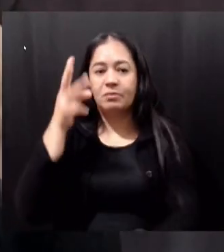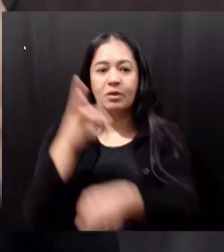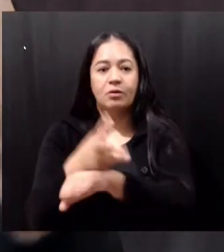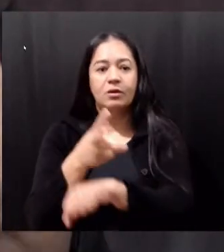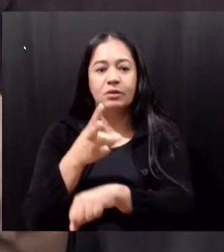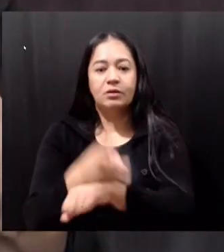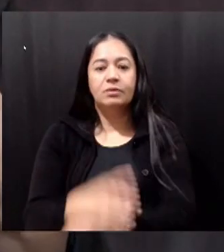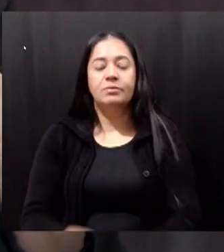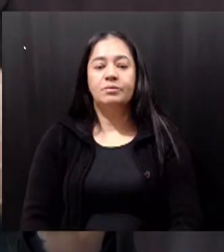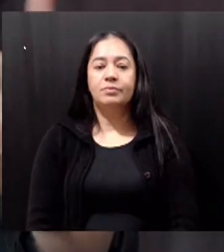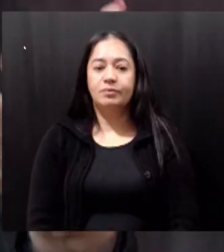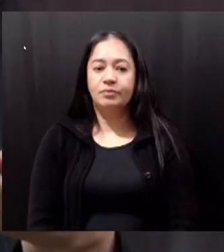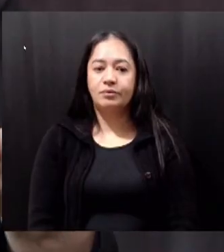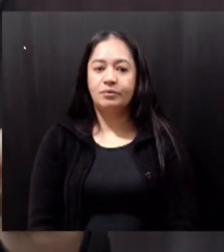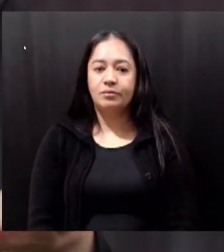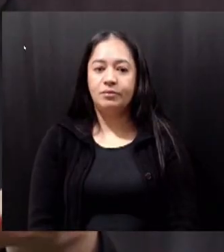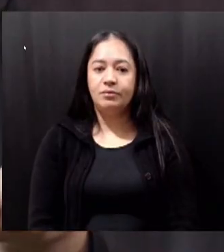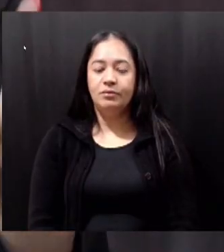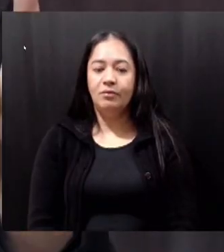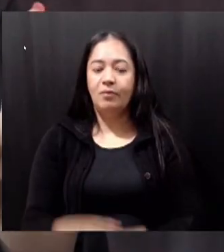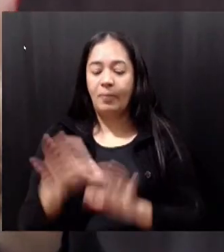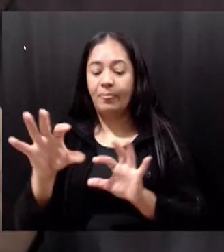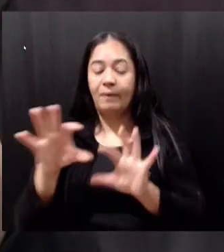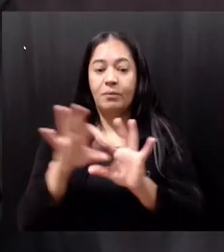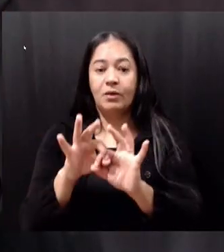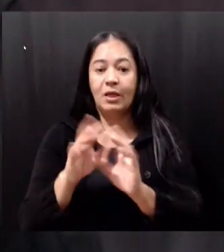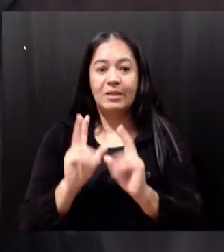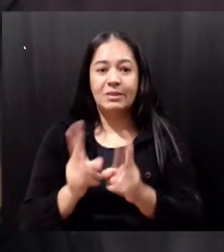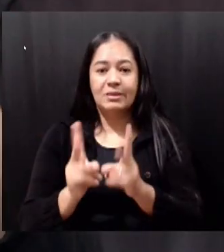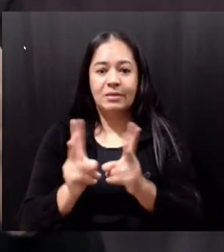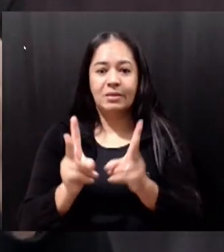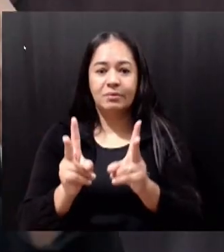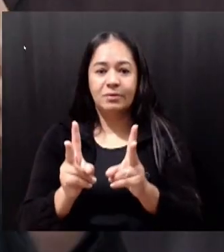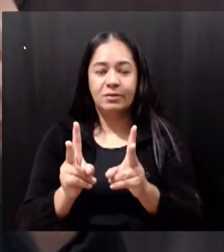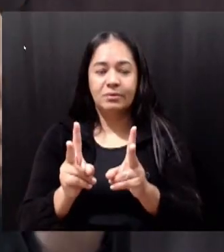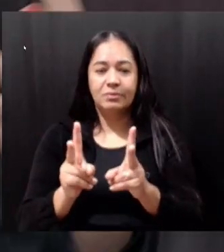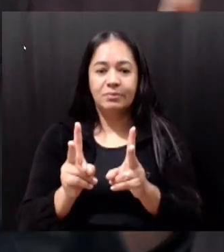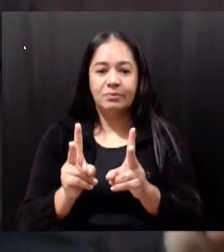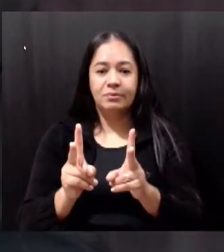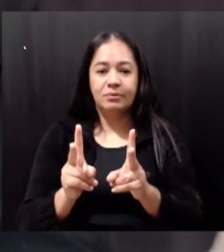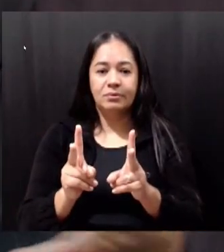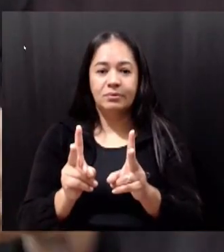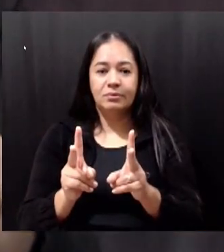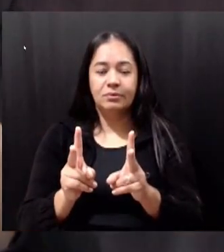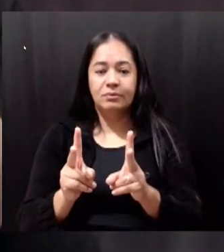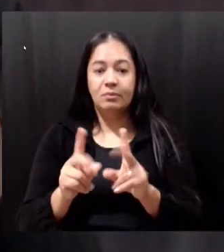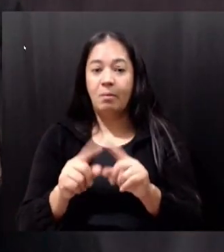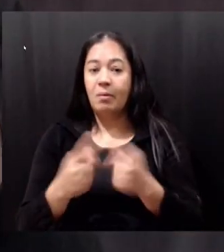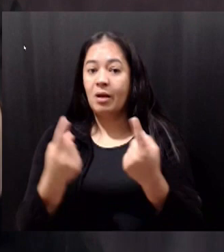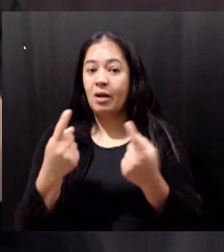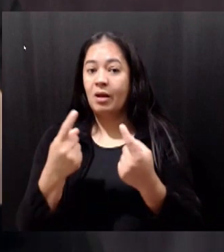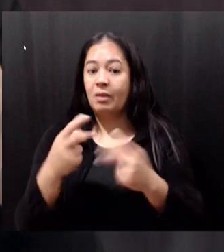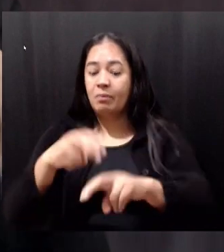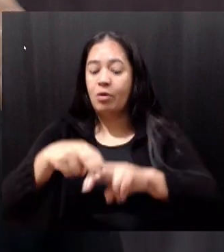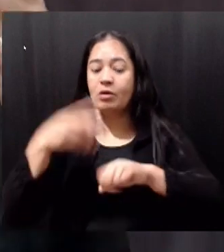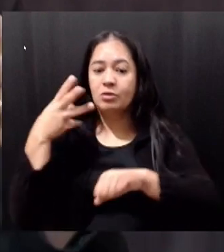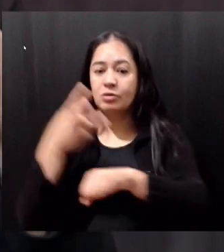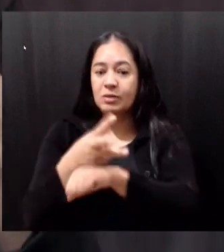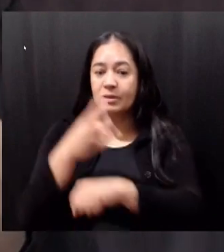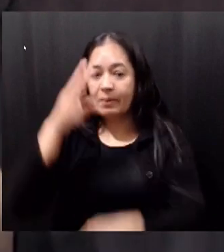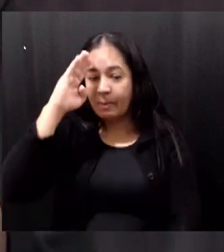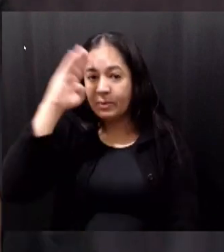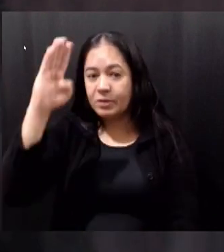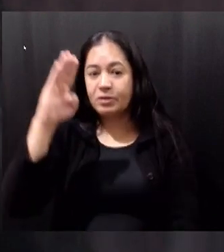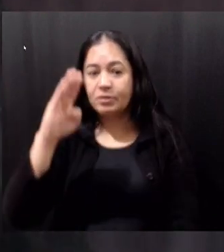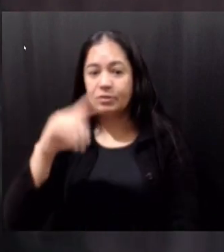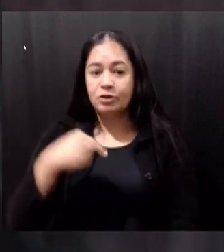nos fez conectados o tempo todo, É. né. E pelo WhatsApp principalmente, nós podemos